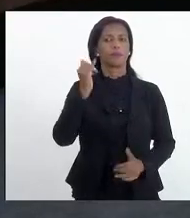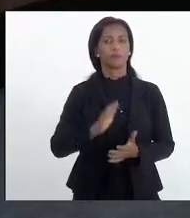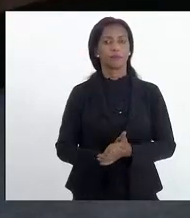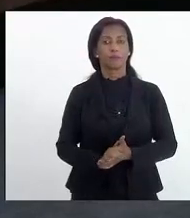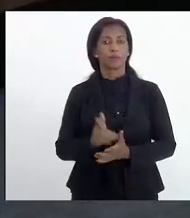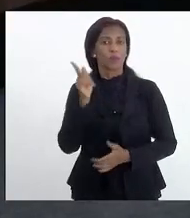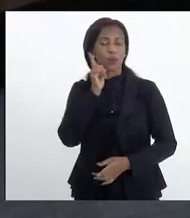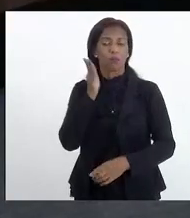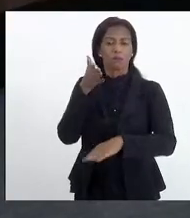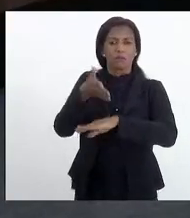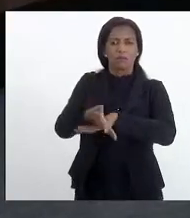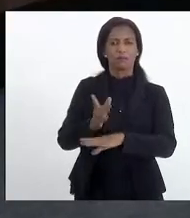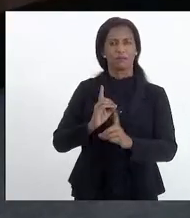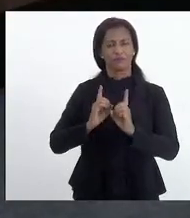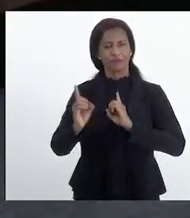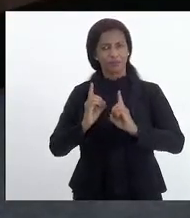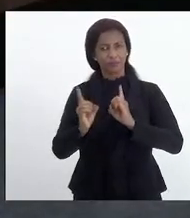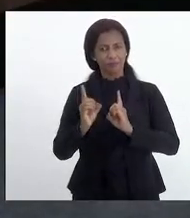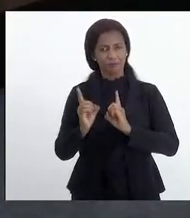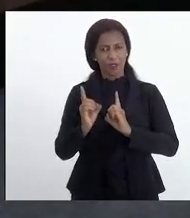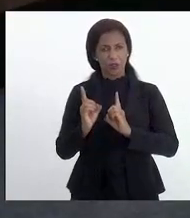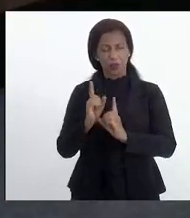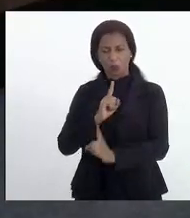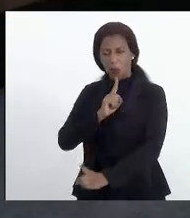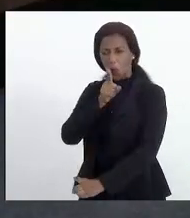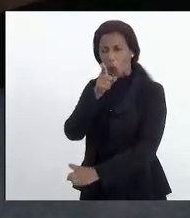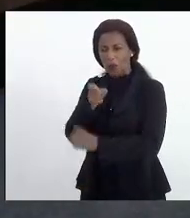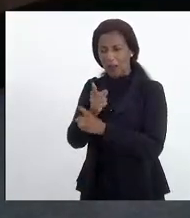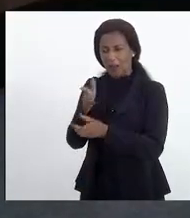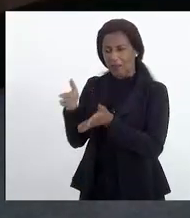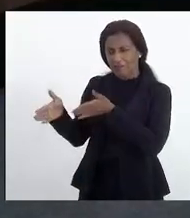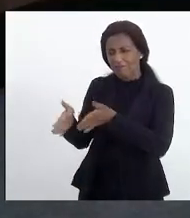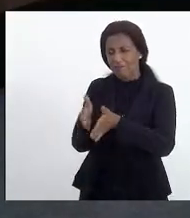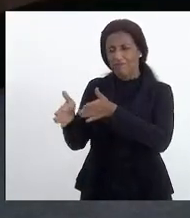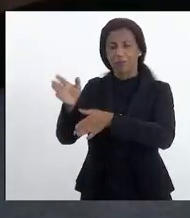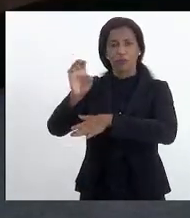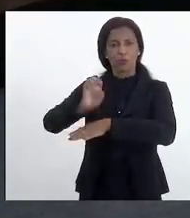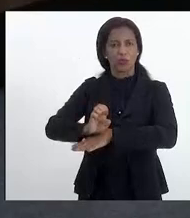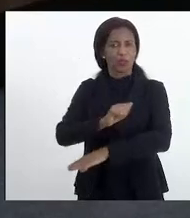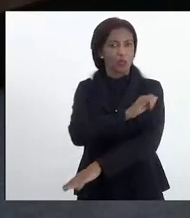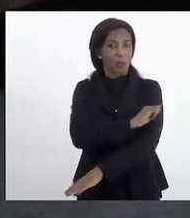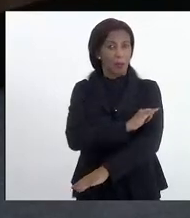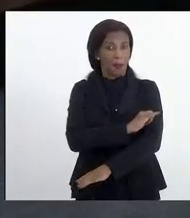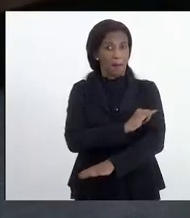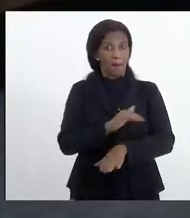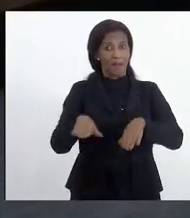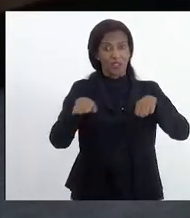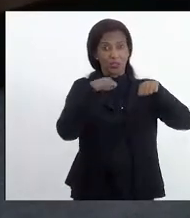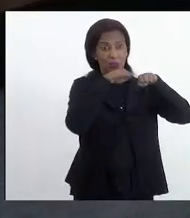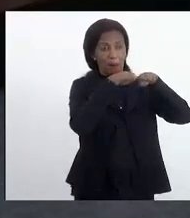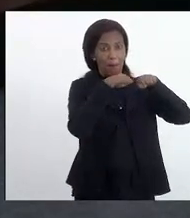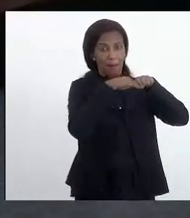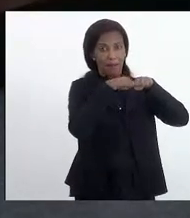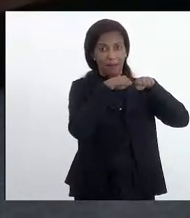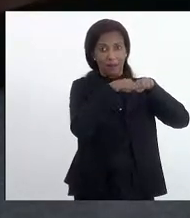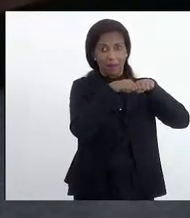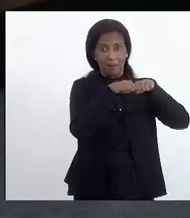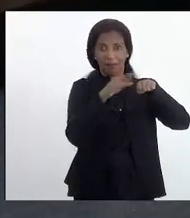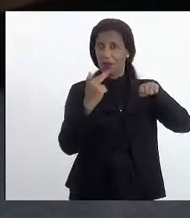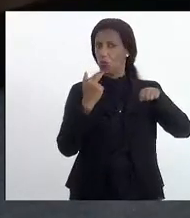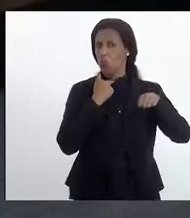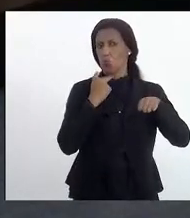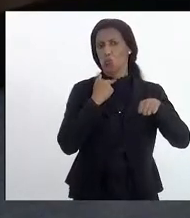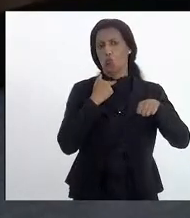gente entrar no debate sobre saídas para o estado do Rio de Janeiro, partindo de um patamar que não é possível que